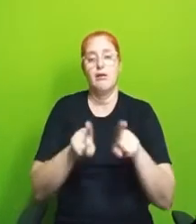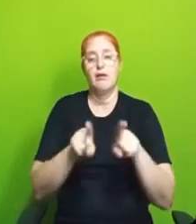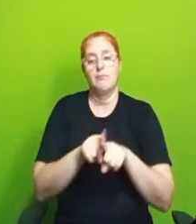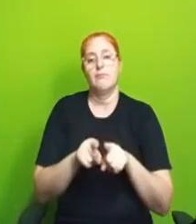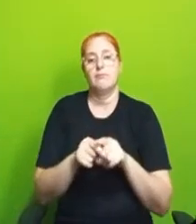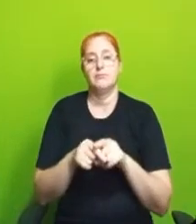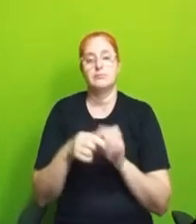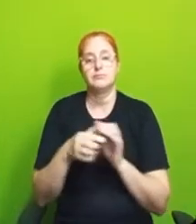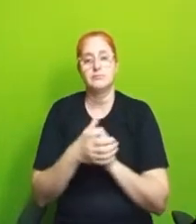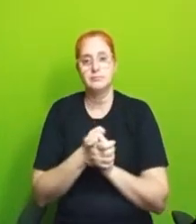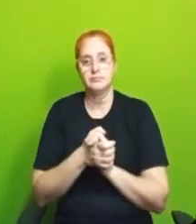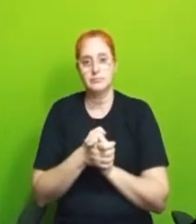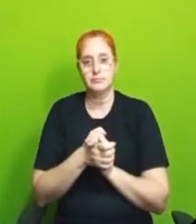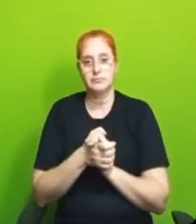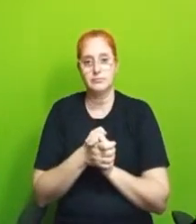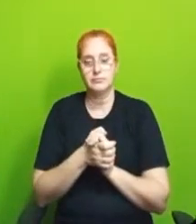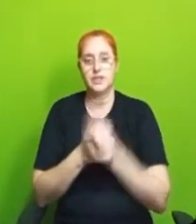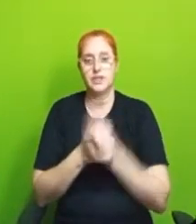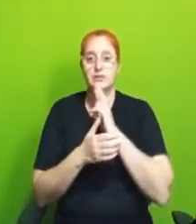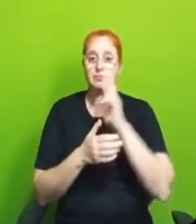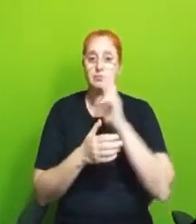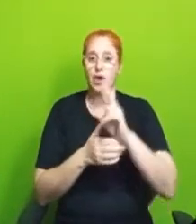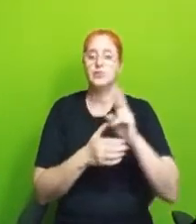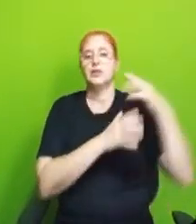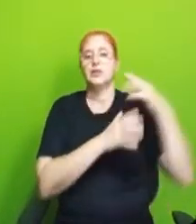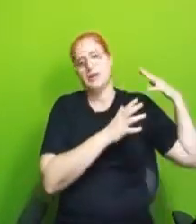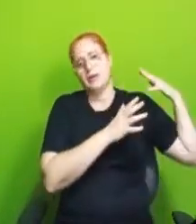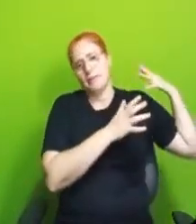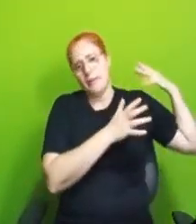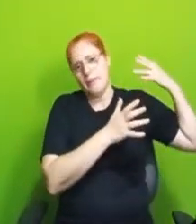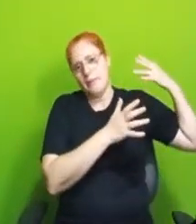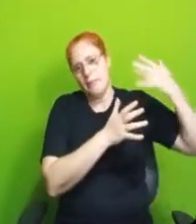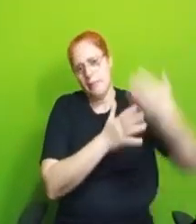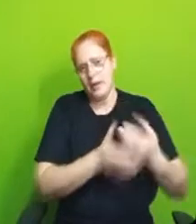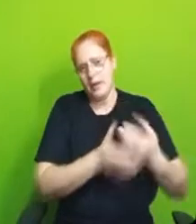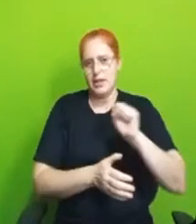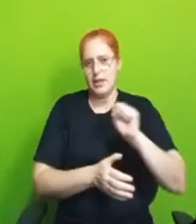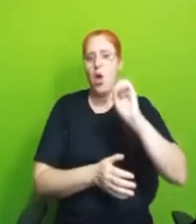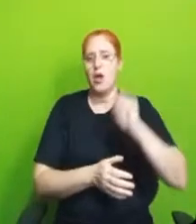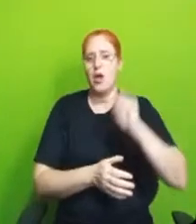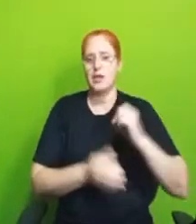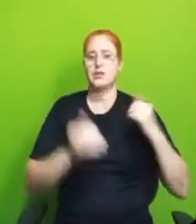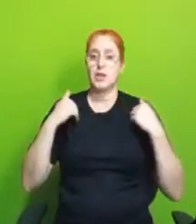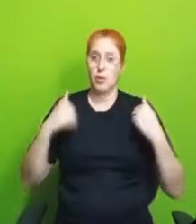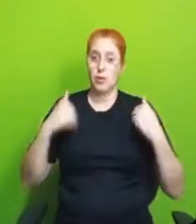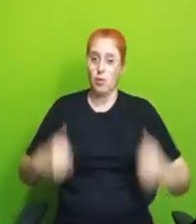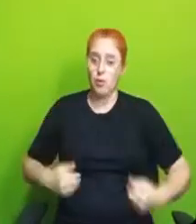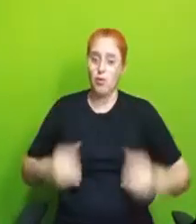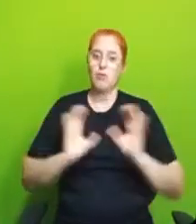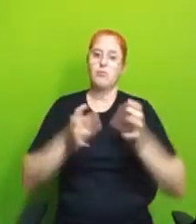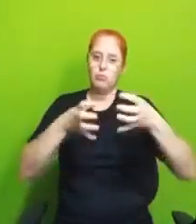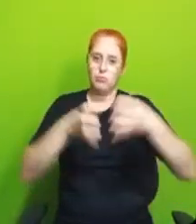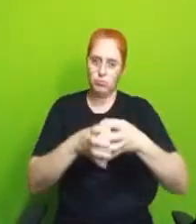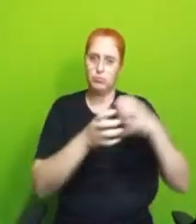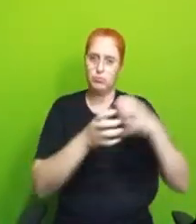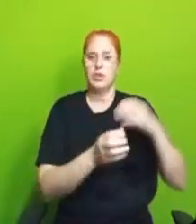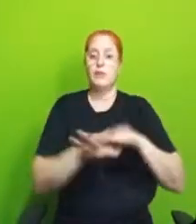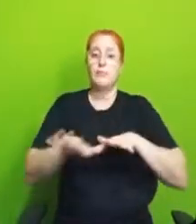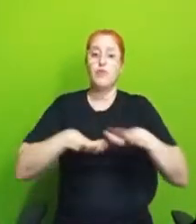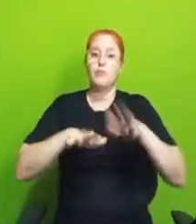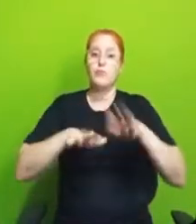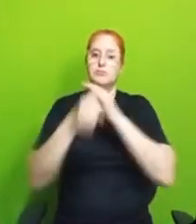é resultado de uma trajetória do próprio SOS Corpo, de uma trajetória coletiva do movimento feminista, que